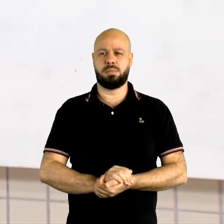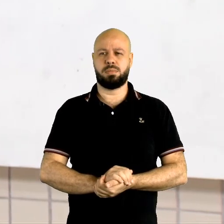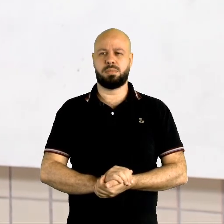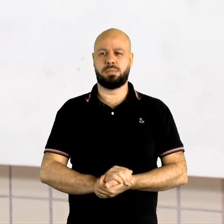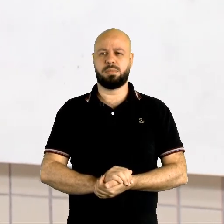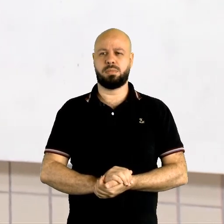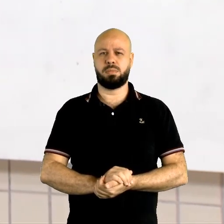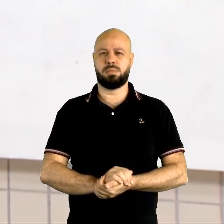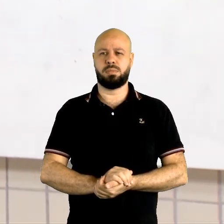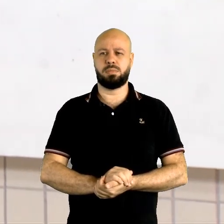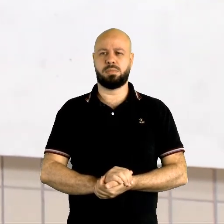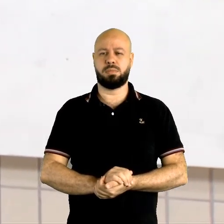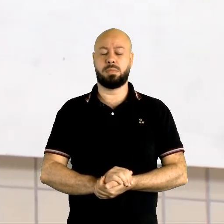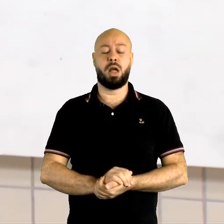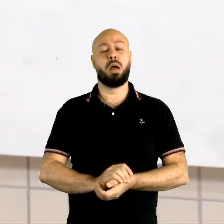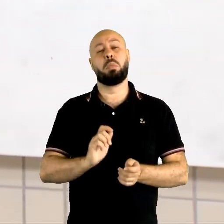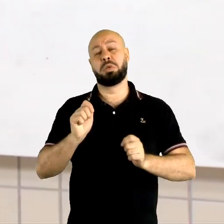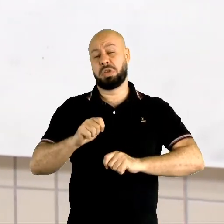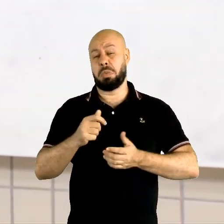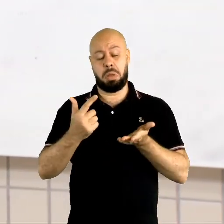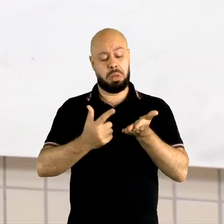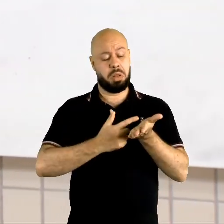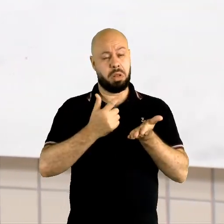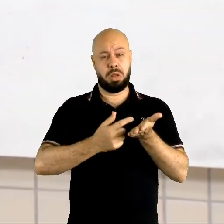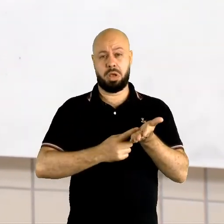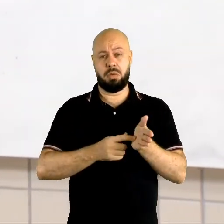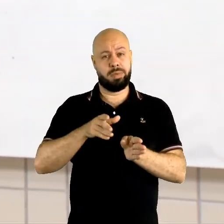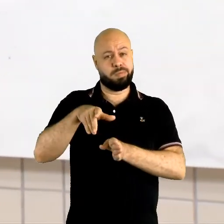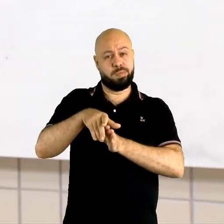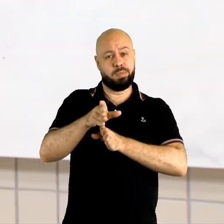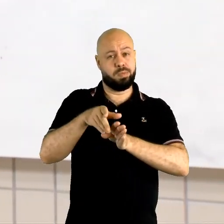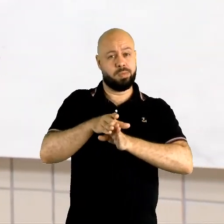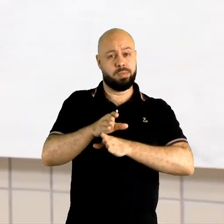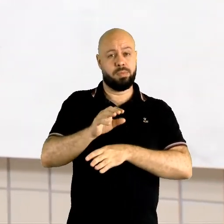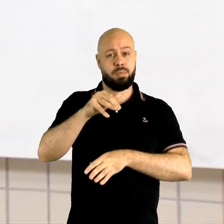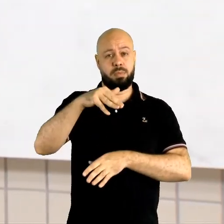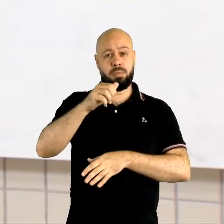Certo? Pode ser um manual de instruções.